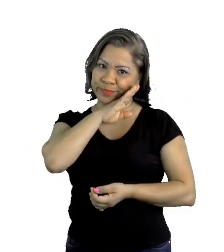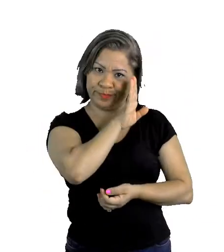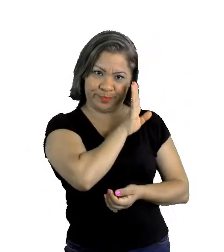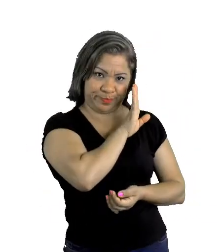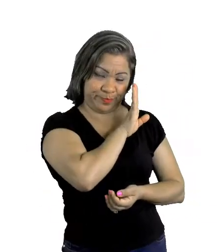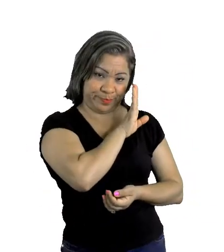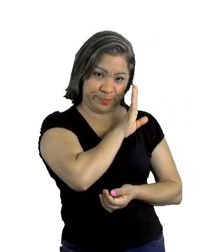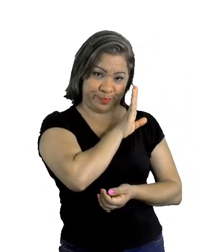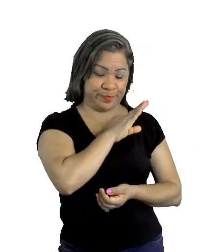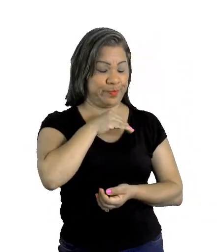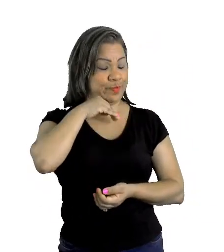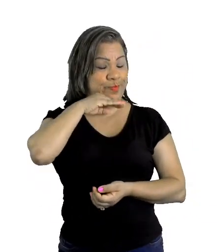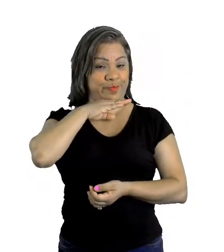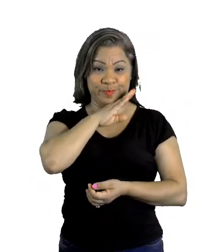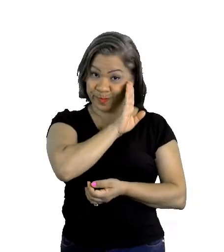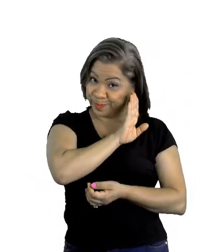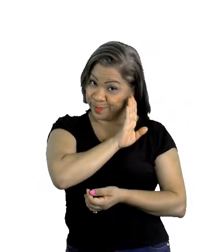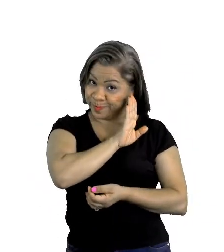achava,